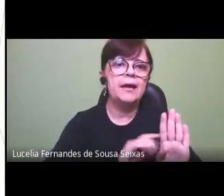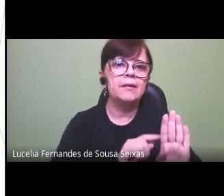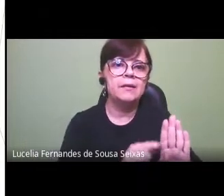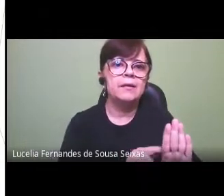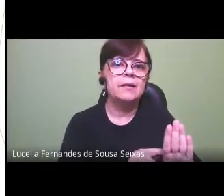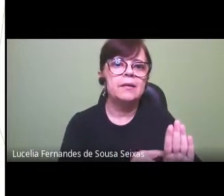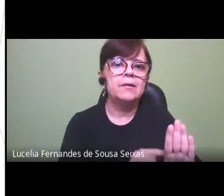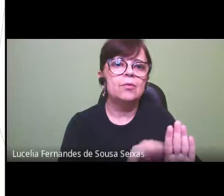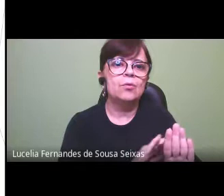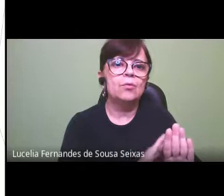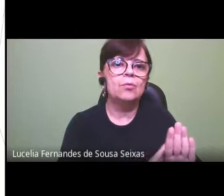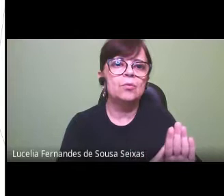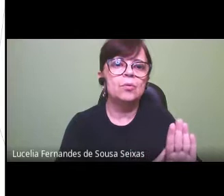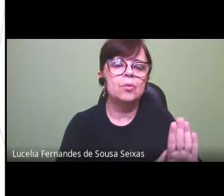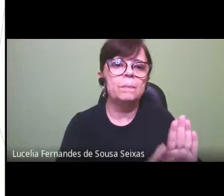é